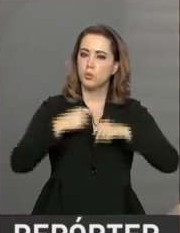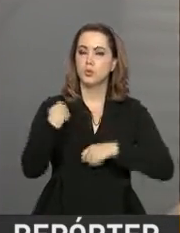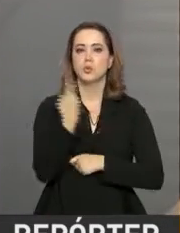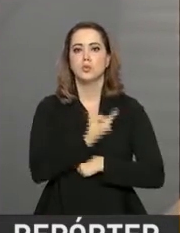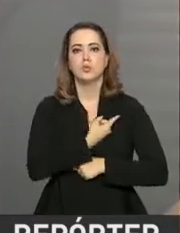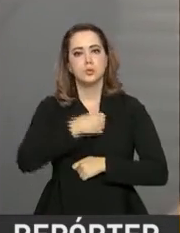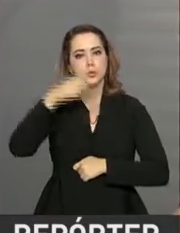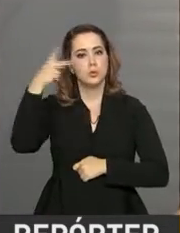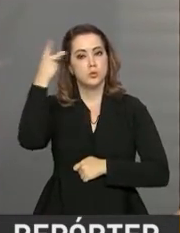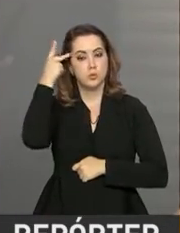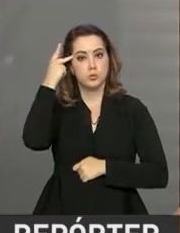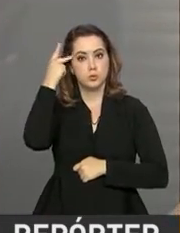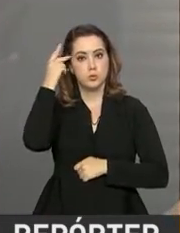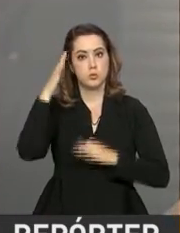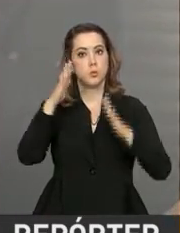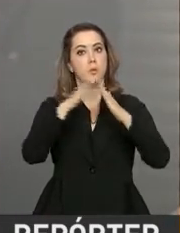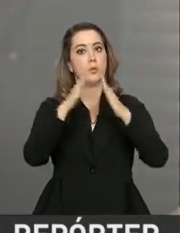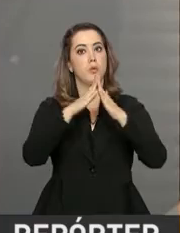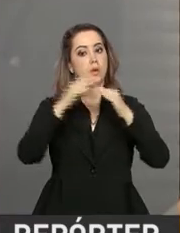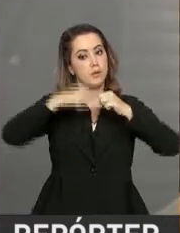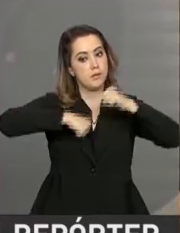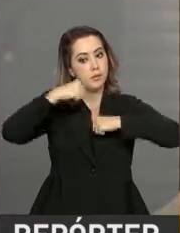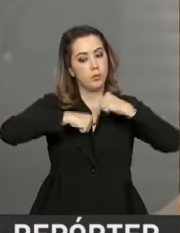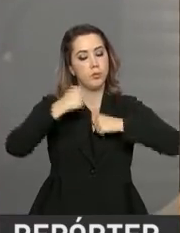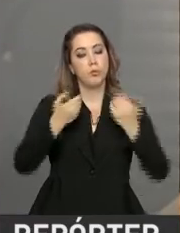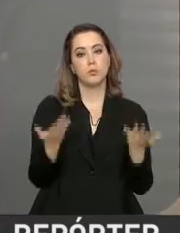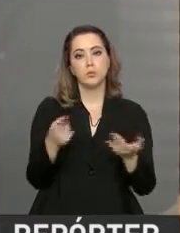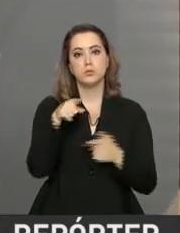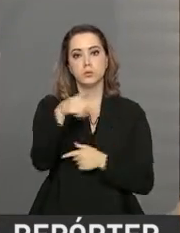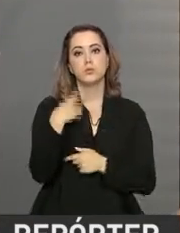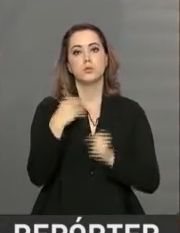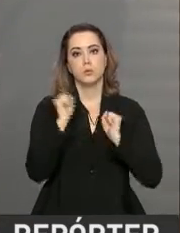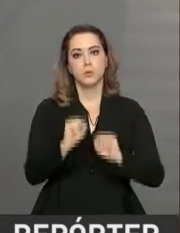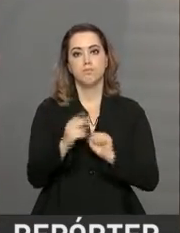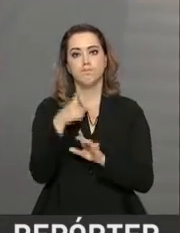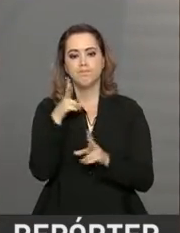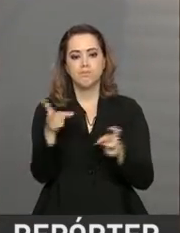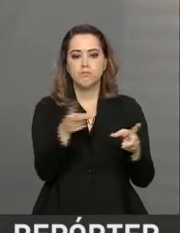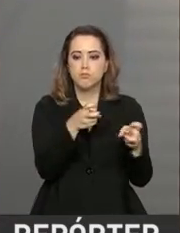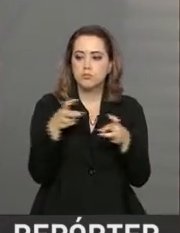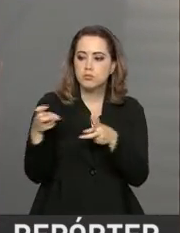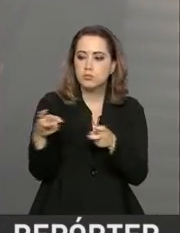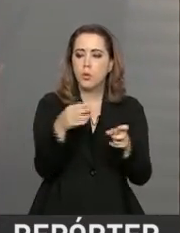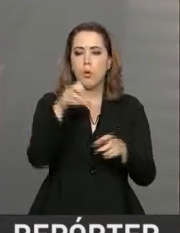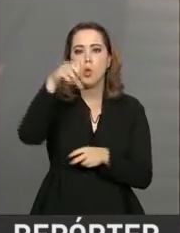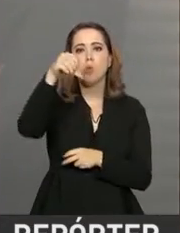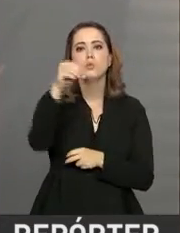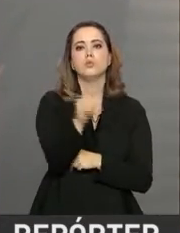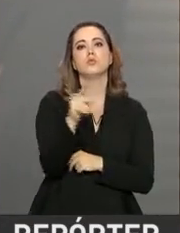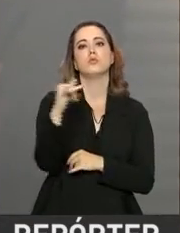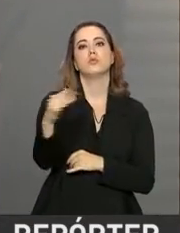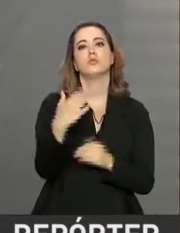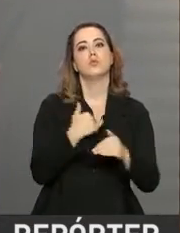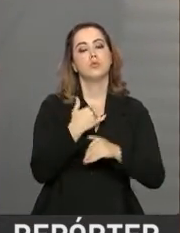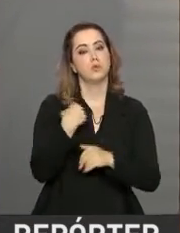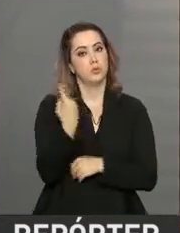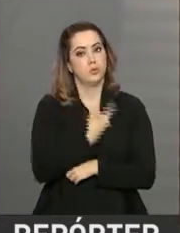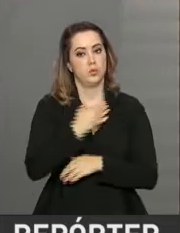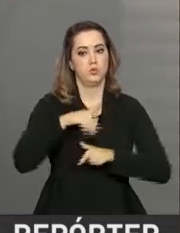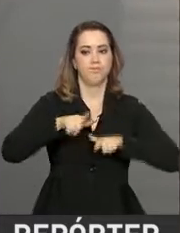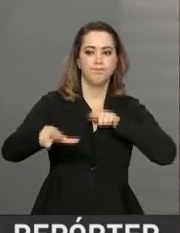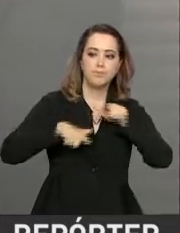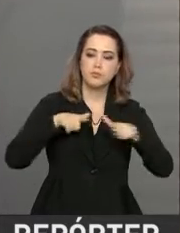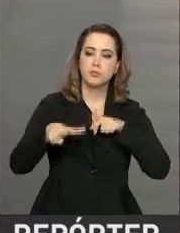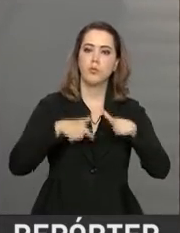casa da indústria do país de poder colher muitas impressões dos primeiros 90 dias nossa frente do ministério é evidentemente